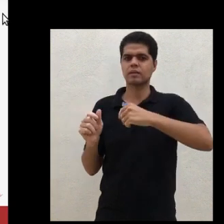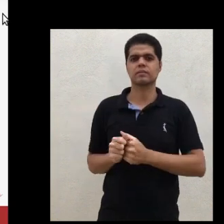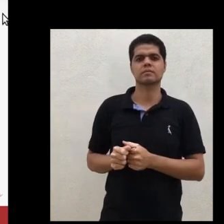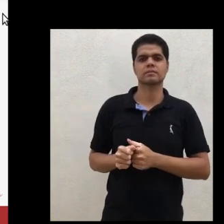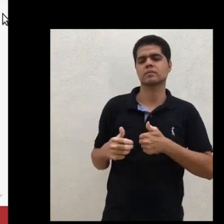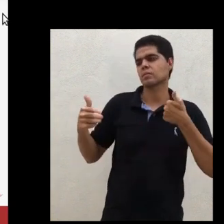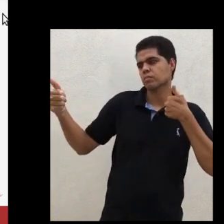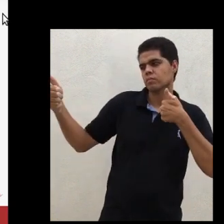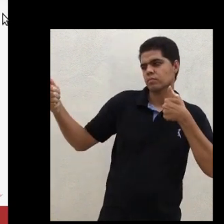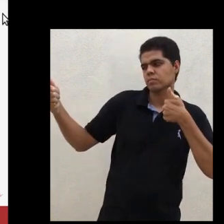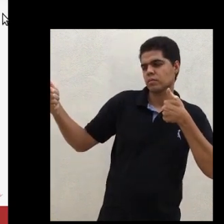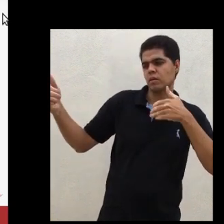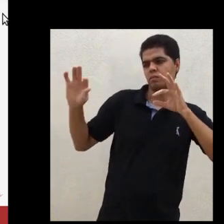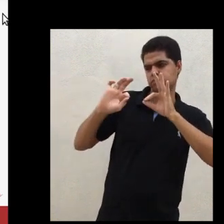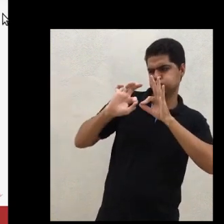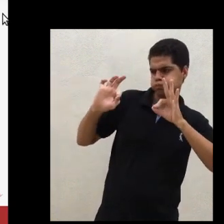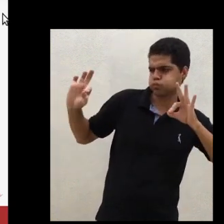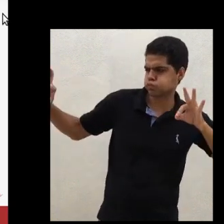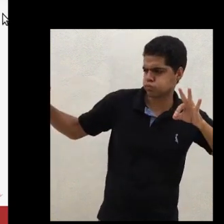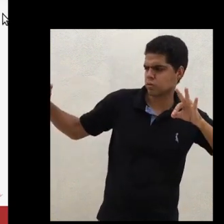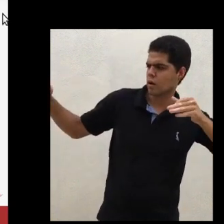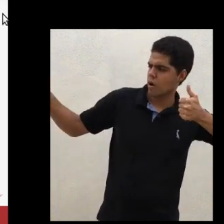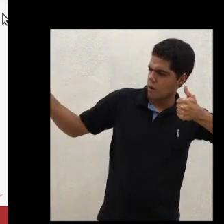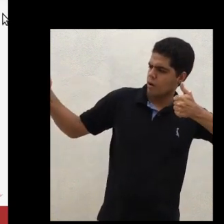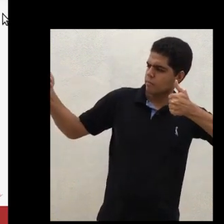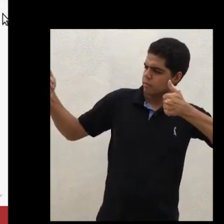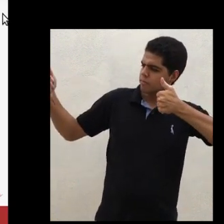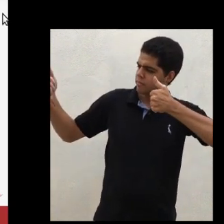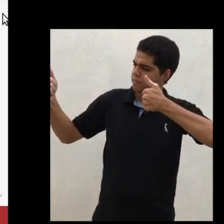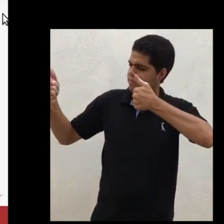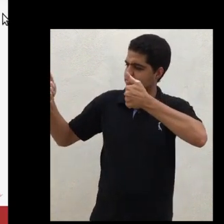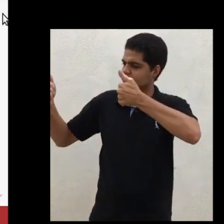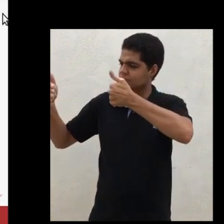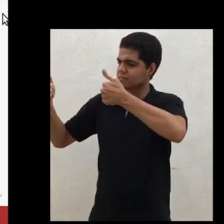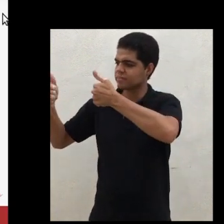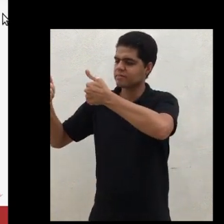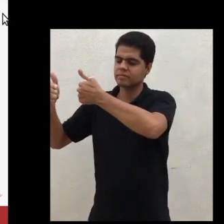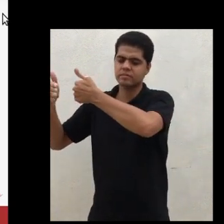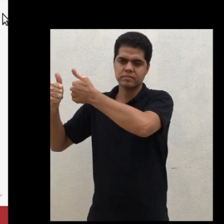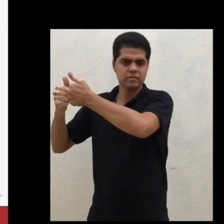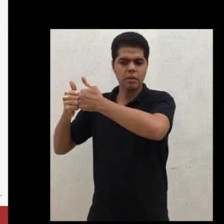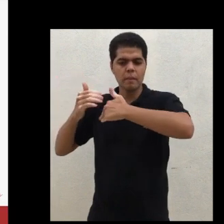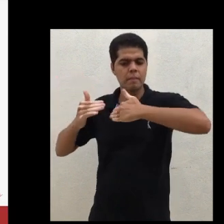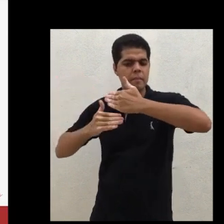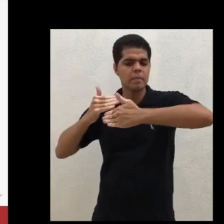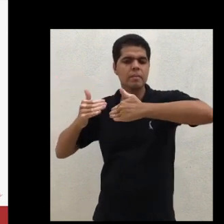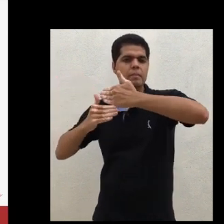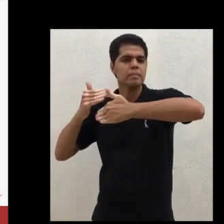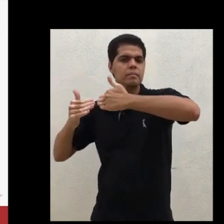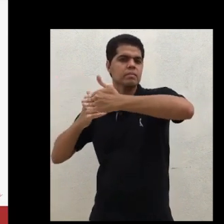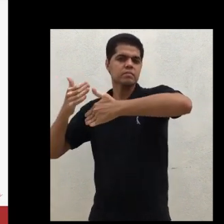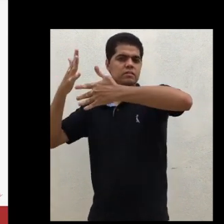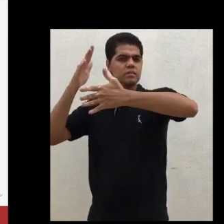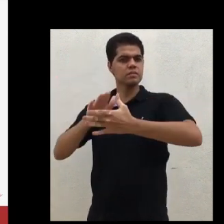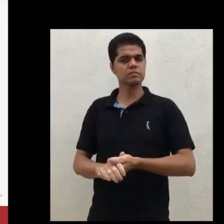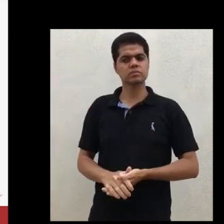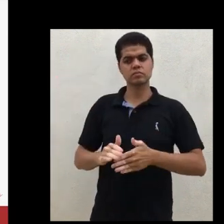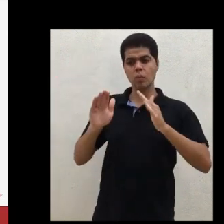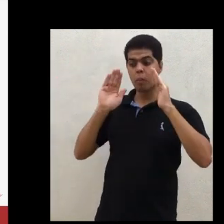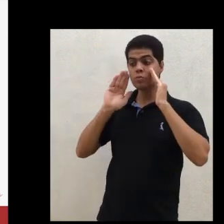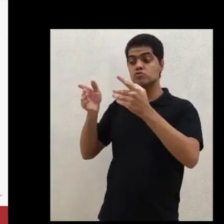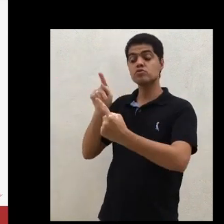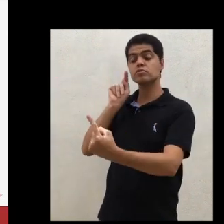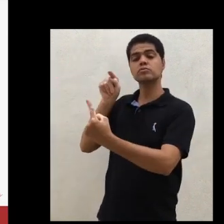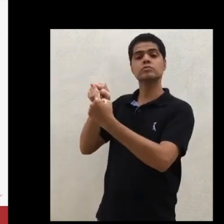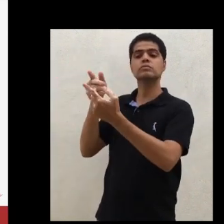ser perto da sua casa, ou melhor, longe da sua casa, né? E passa a ser mais próximo da sua casa, mais próximo de onde você